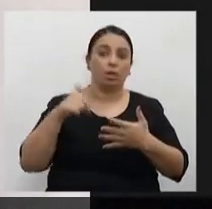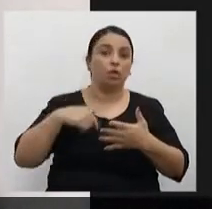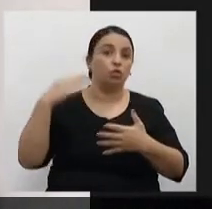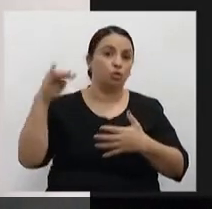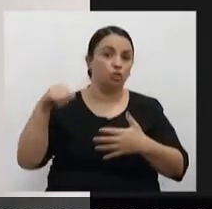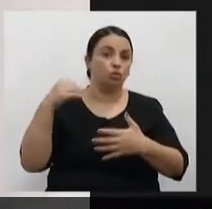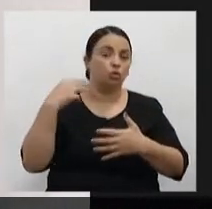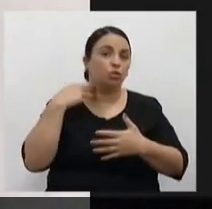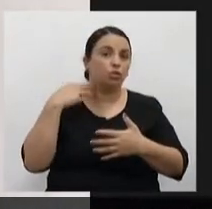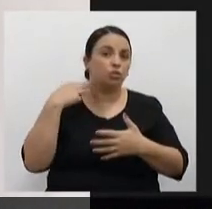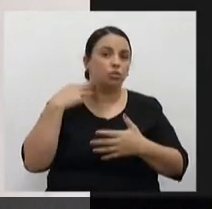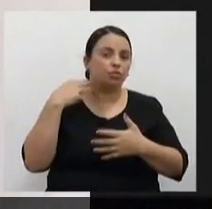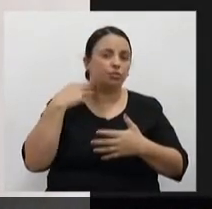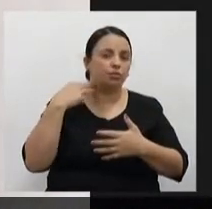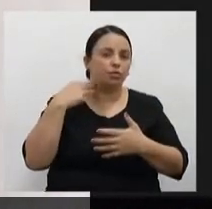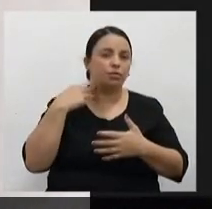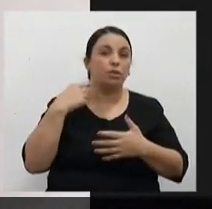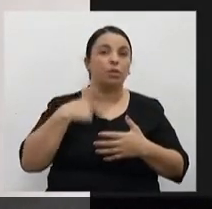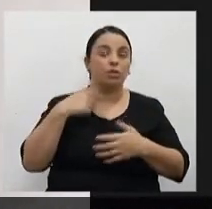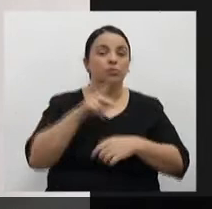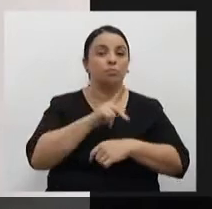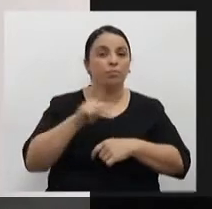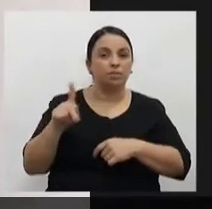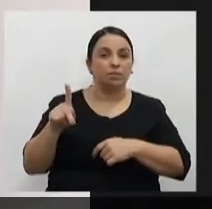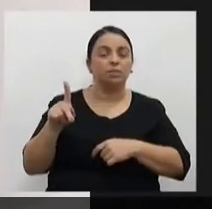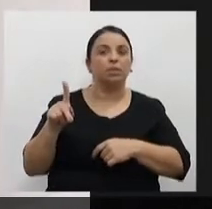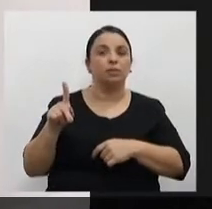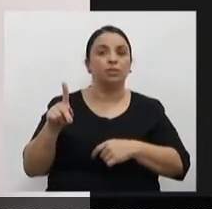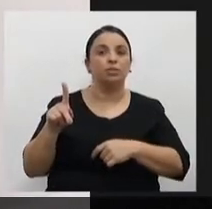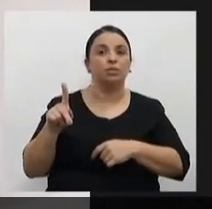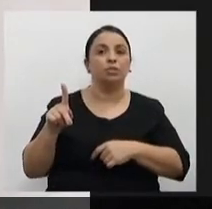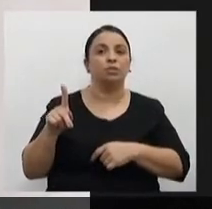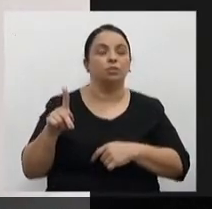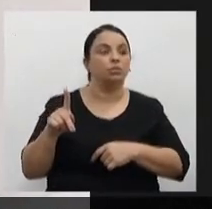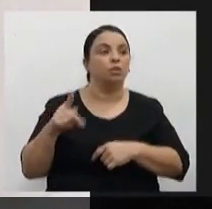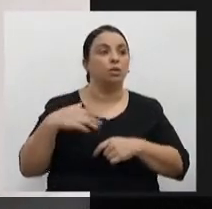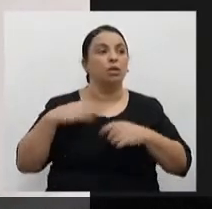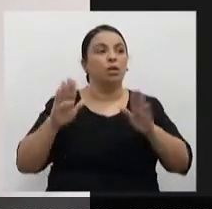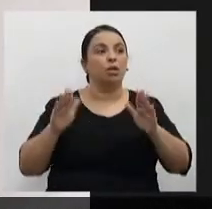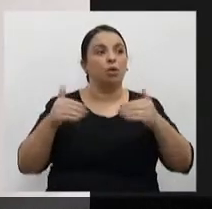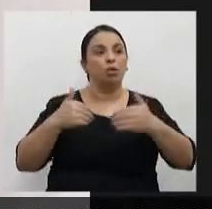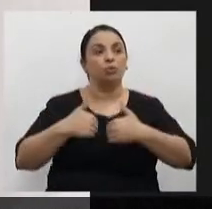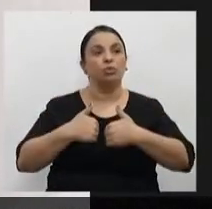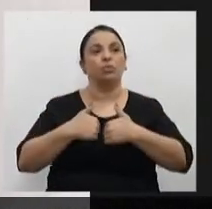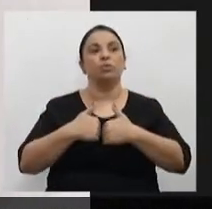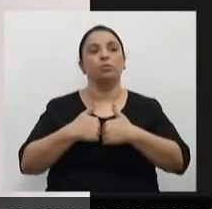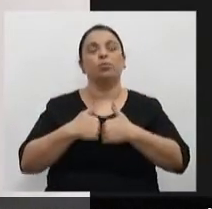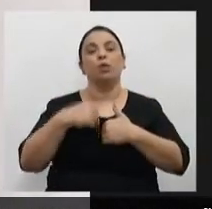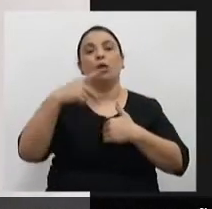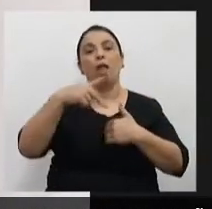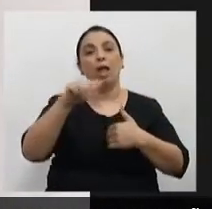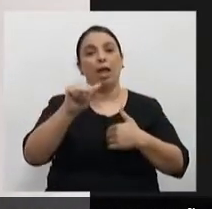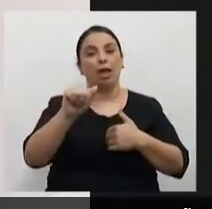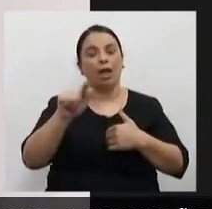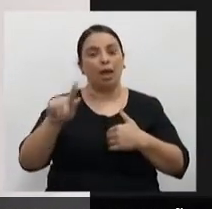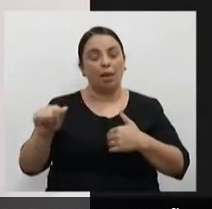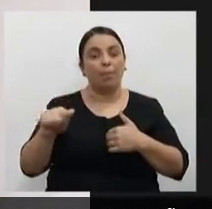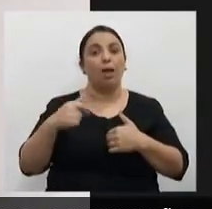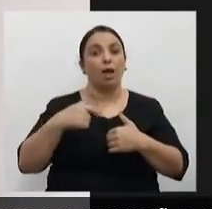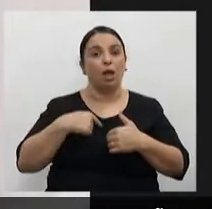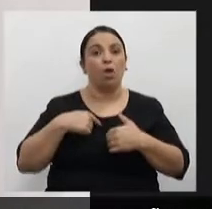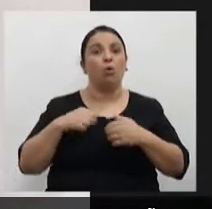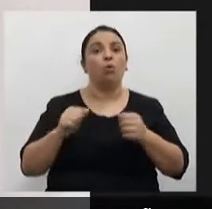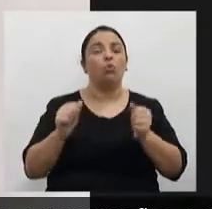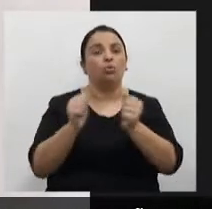eu sou presidente. Também o TEI Habitat, voltado para o autismo, que eu sou cofundadora. O Te